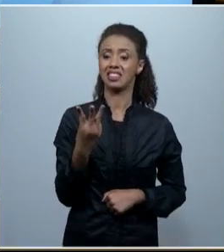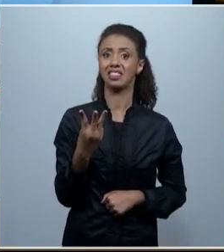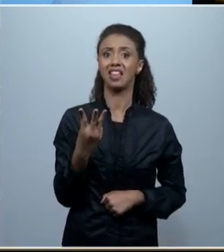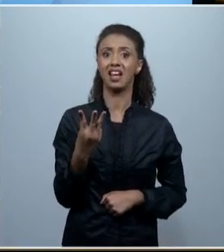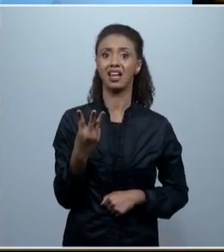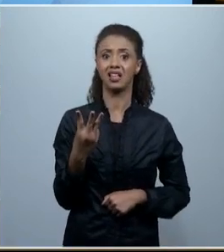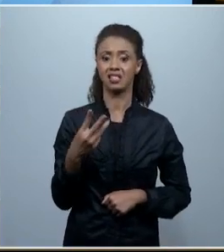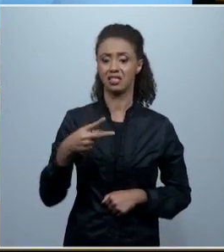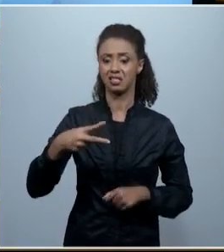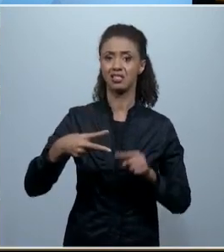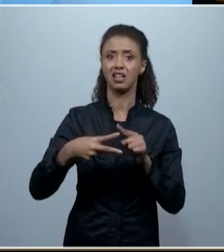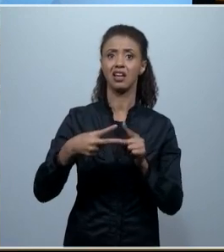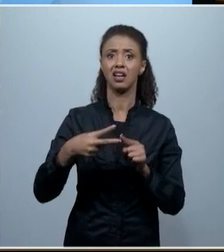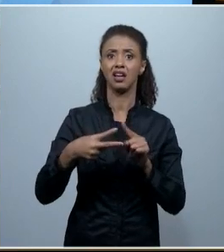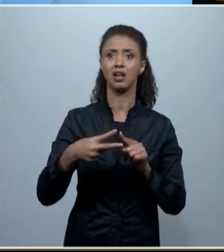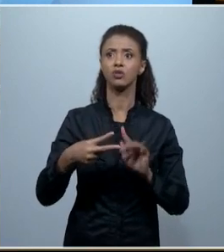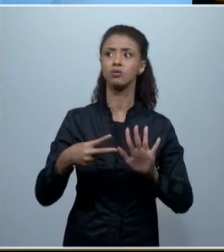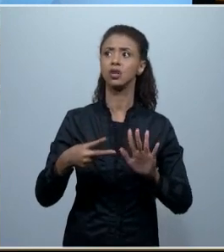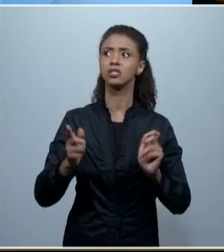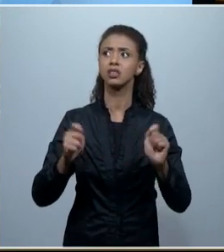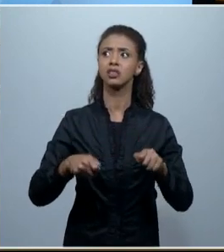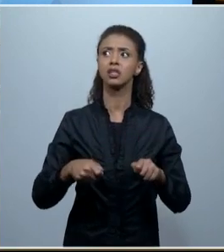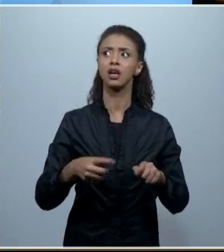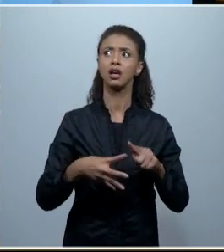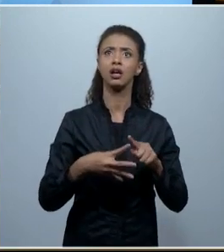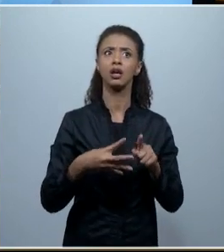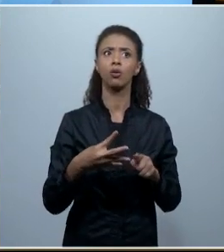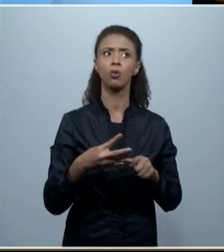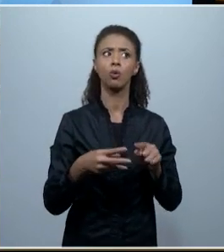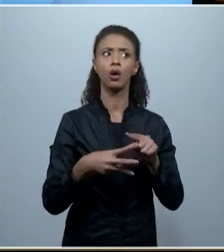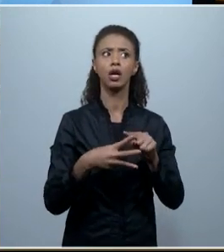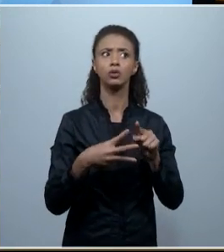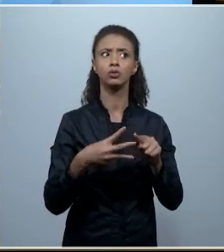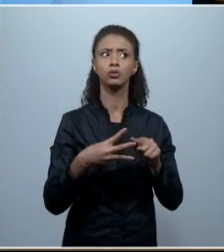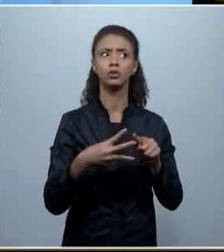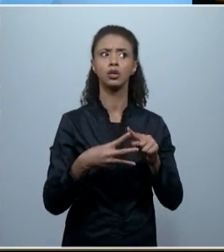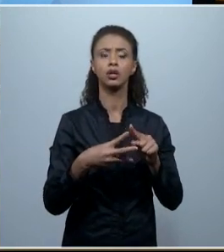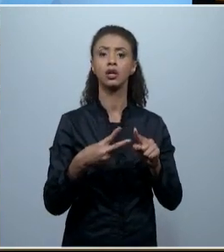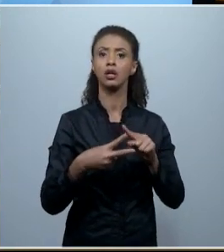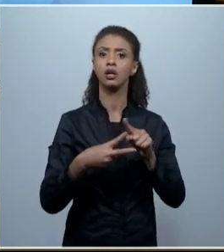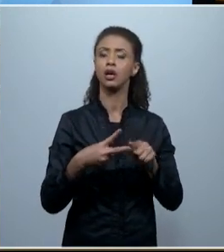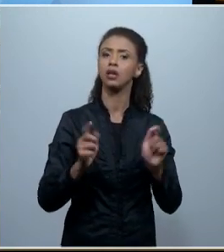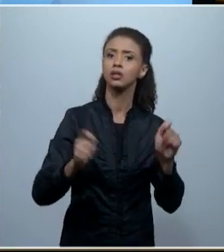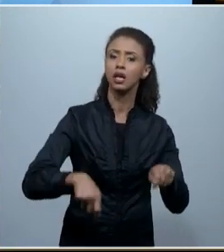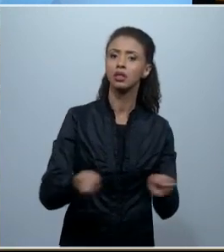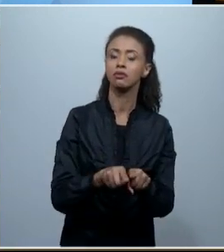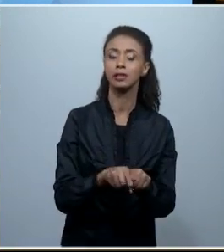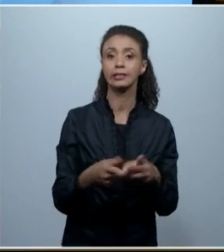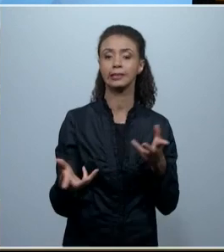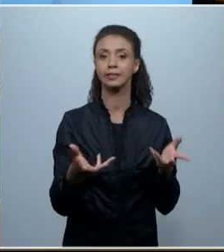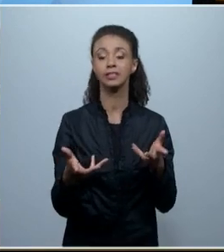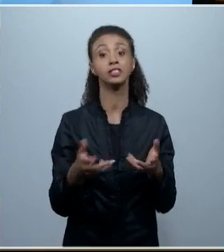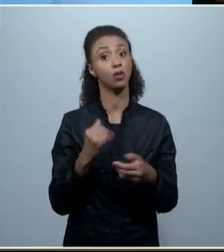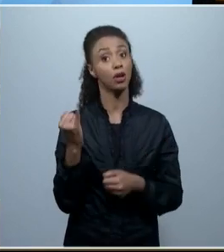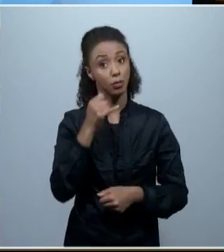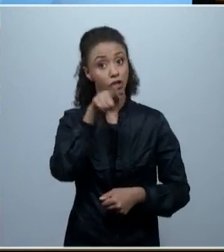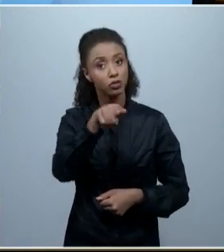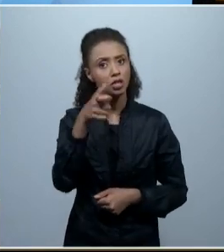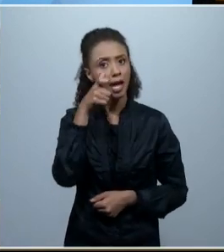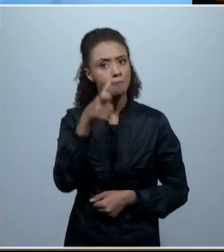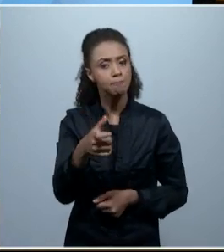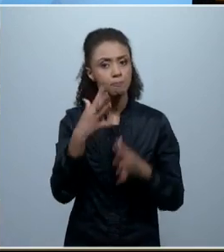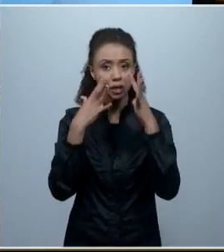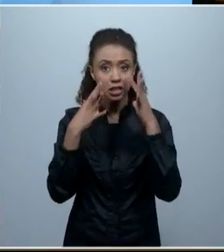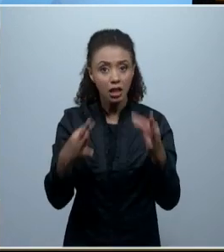tem quatro ângulos retos digamos no caso do retângulo tá bom então essas essas observações simples elas